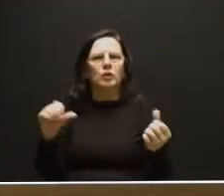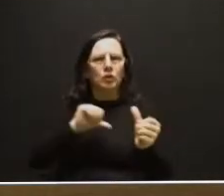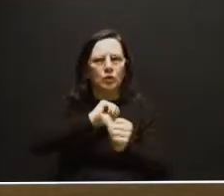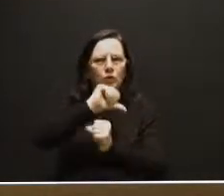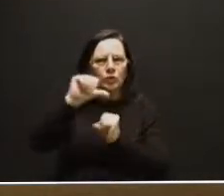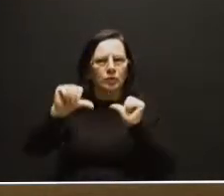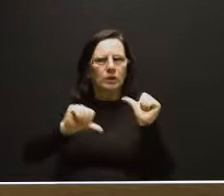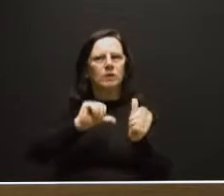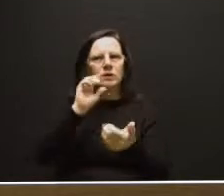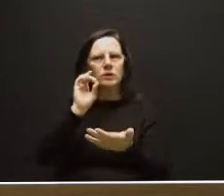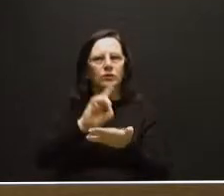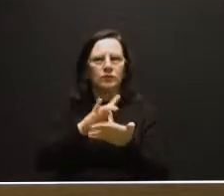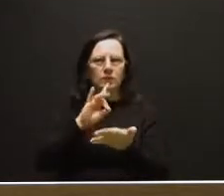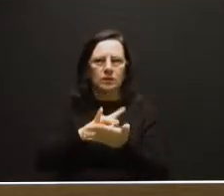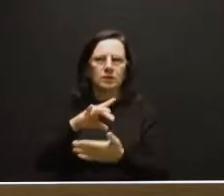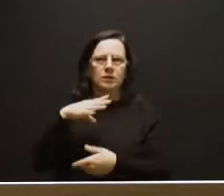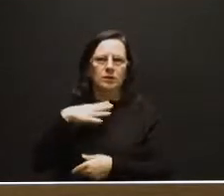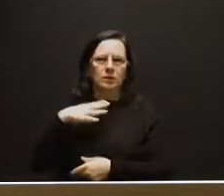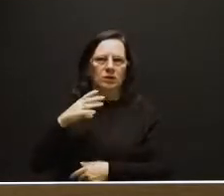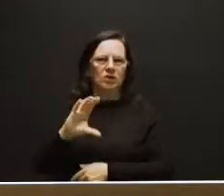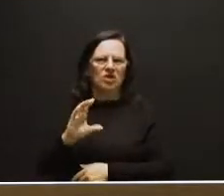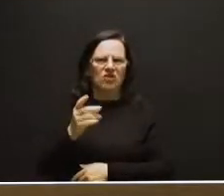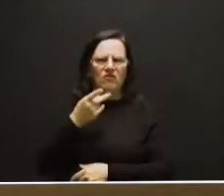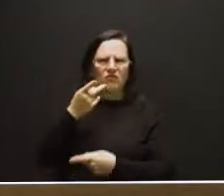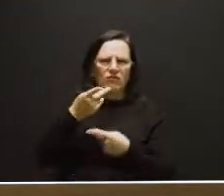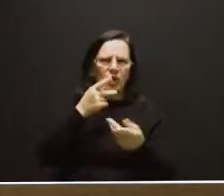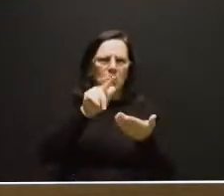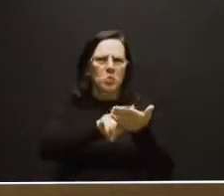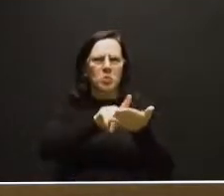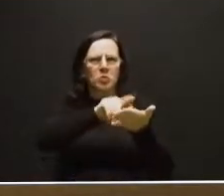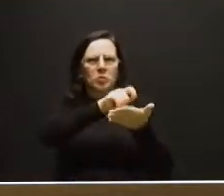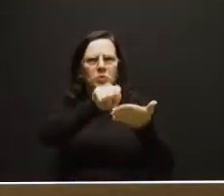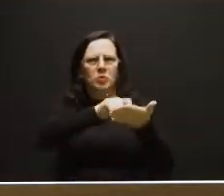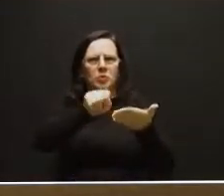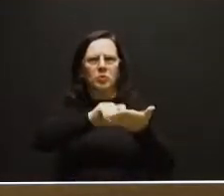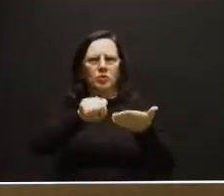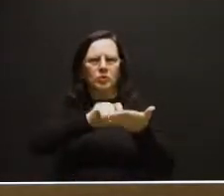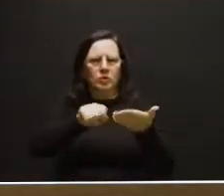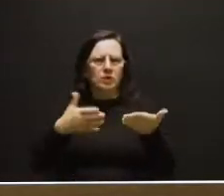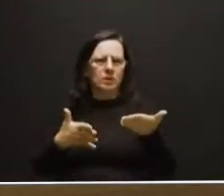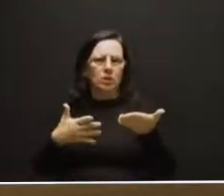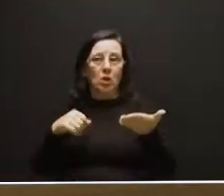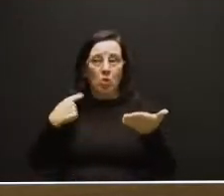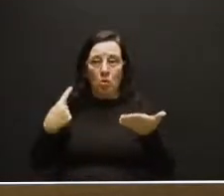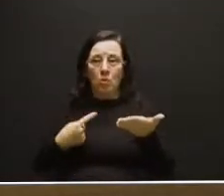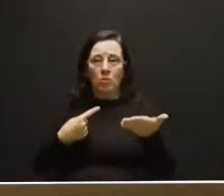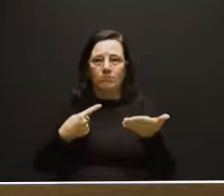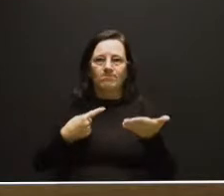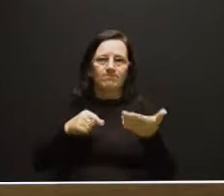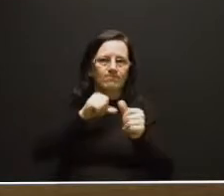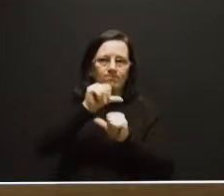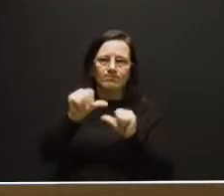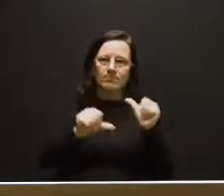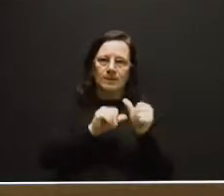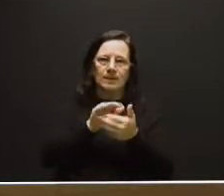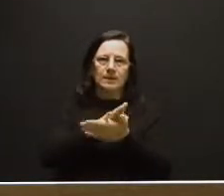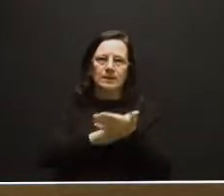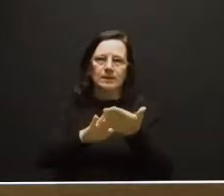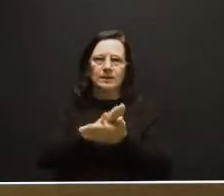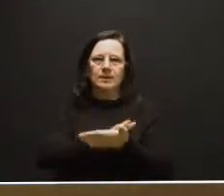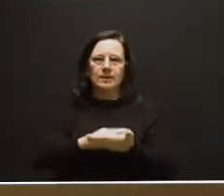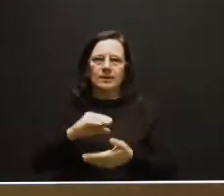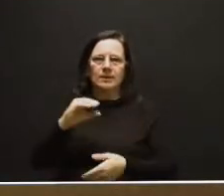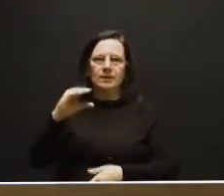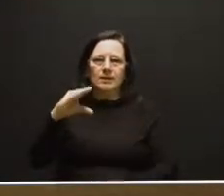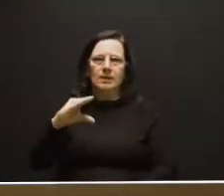nossa cidade não adianta a gente só fala colocar no papel colocar no site e nós não mudamos nada acho que a sesap é